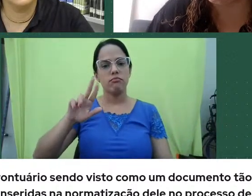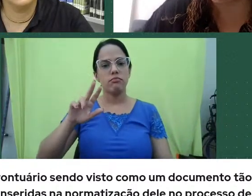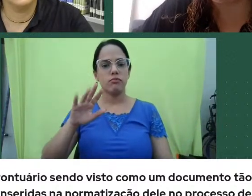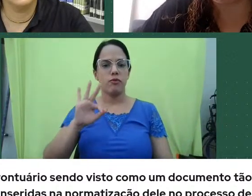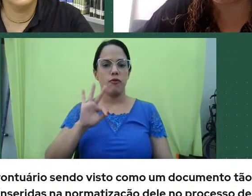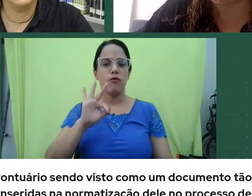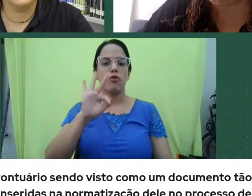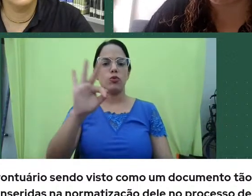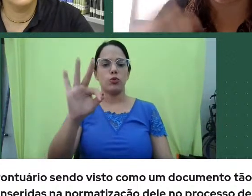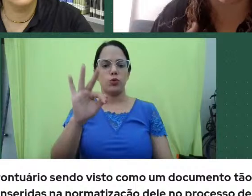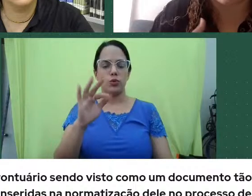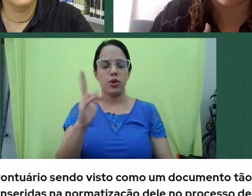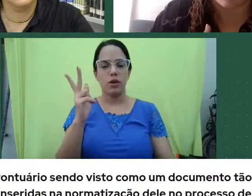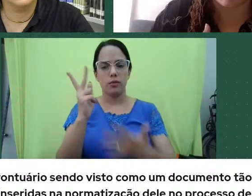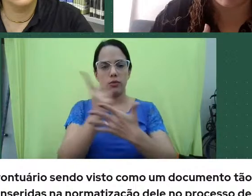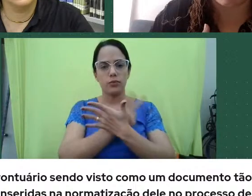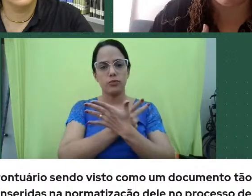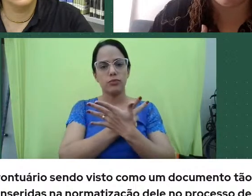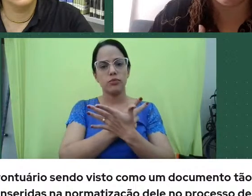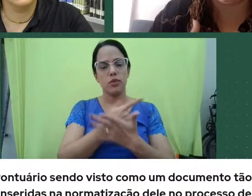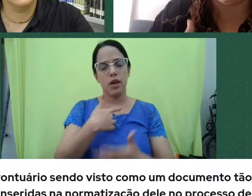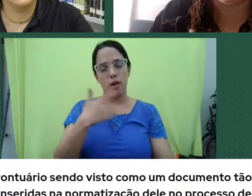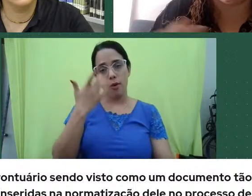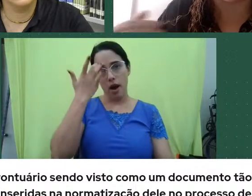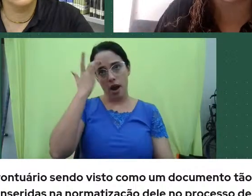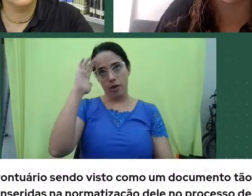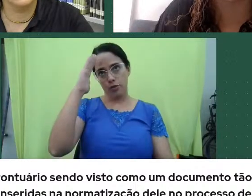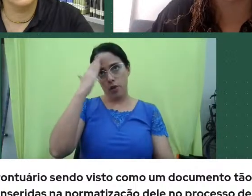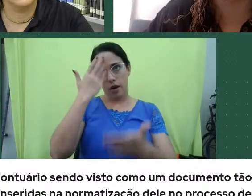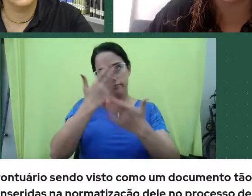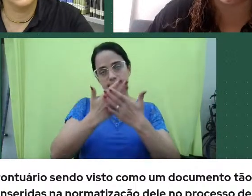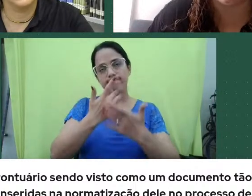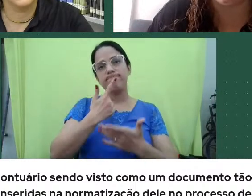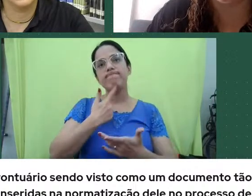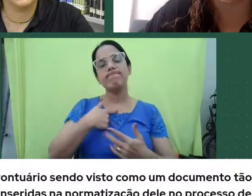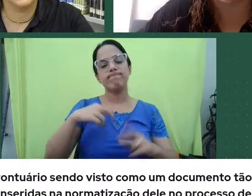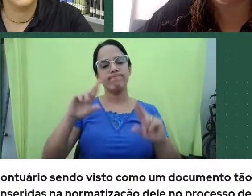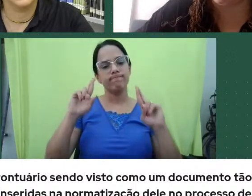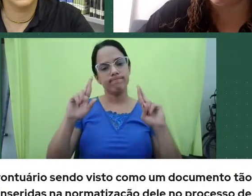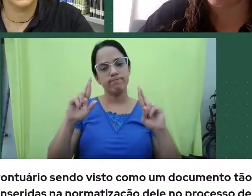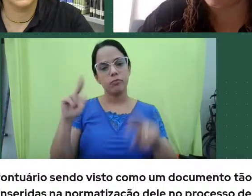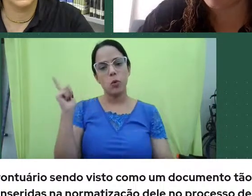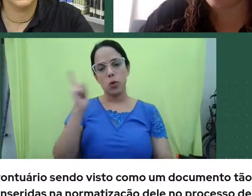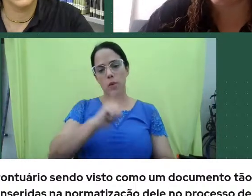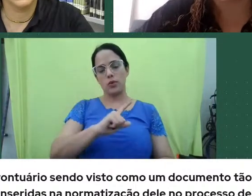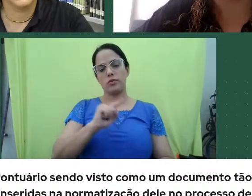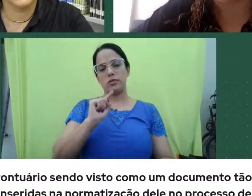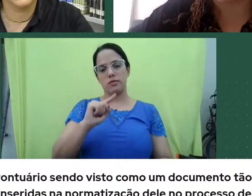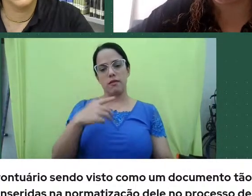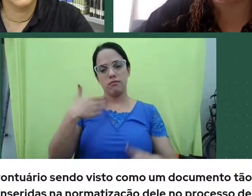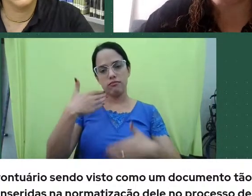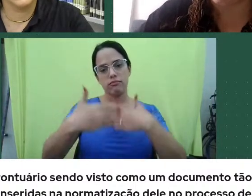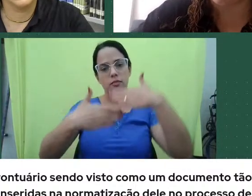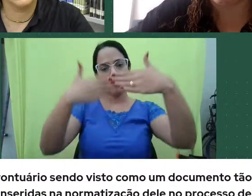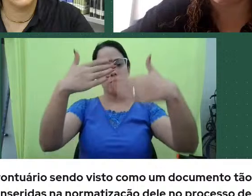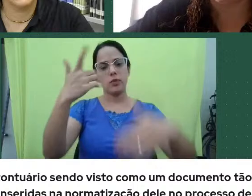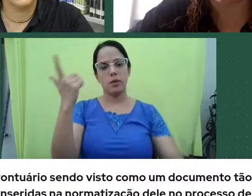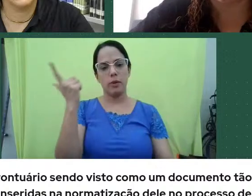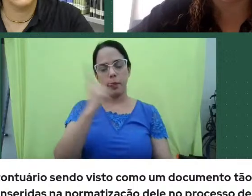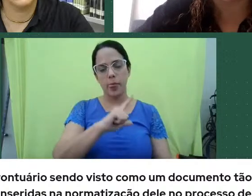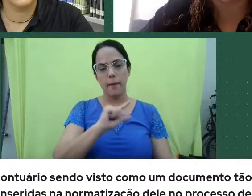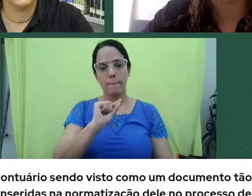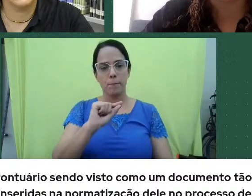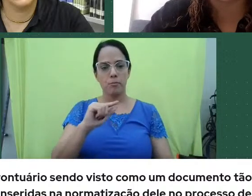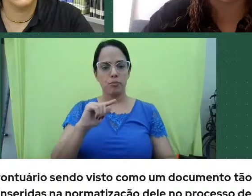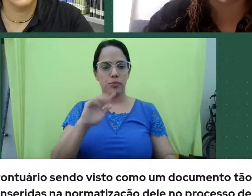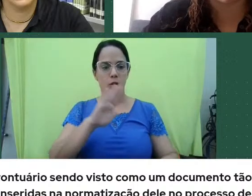responsáveis por, acredito e desejo, por grandes avanços no que diz respeito ao tratamento e à gestão